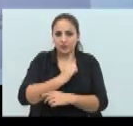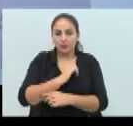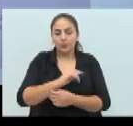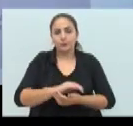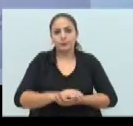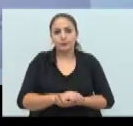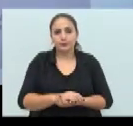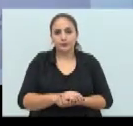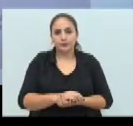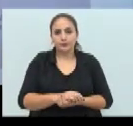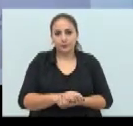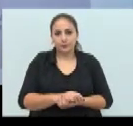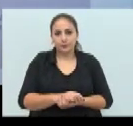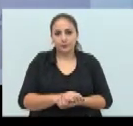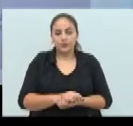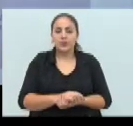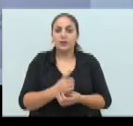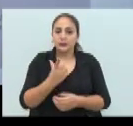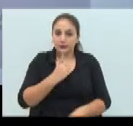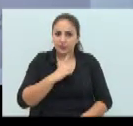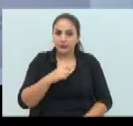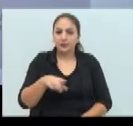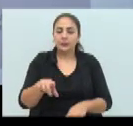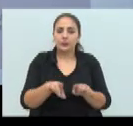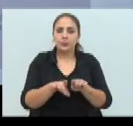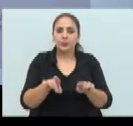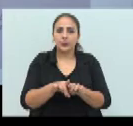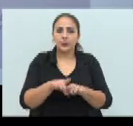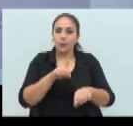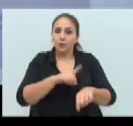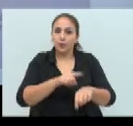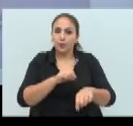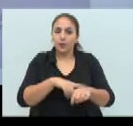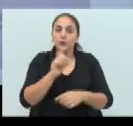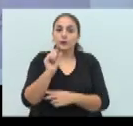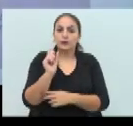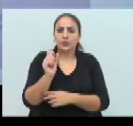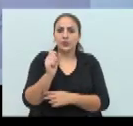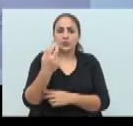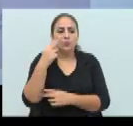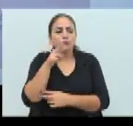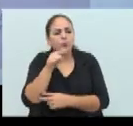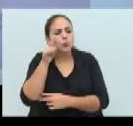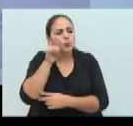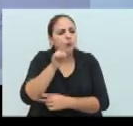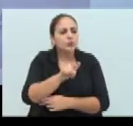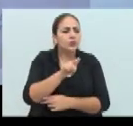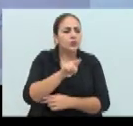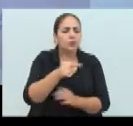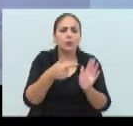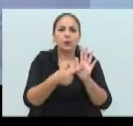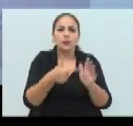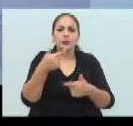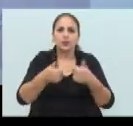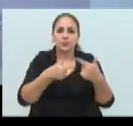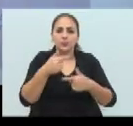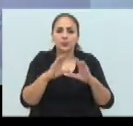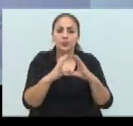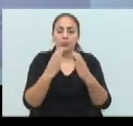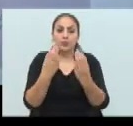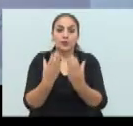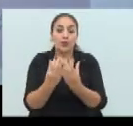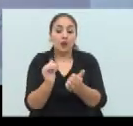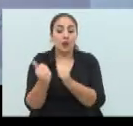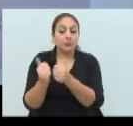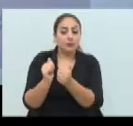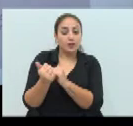tinha. Teve uma situação onde você conseguir mostrar o seu trabalho para a comunidade e ser avaliado